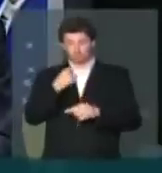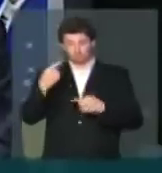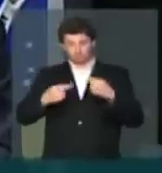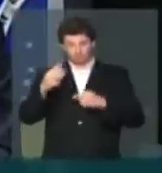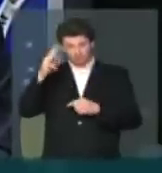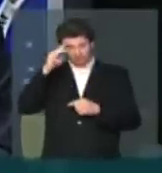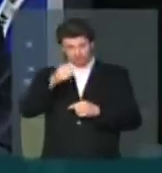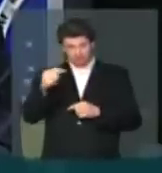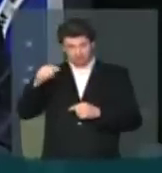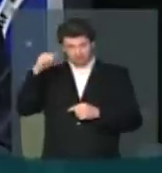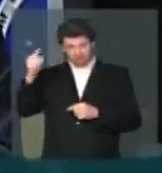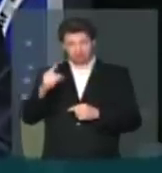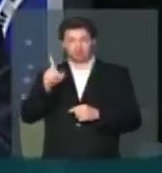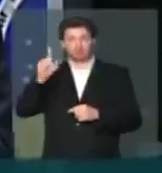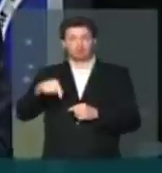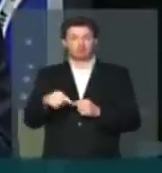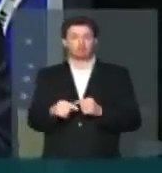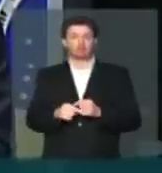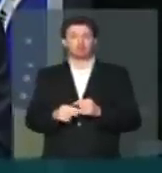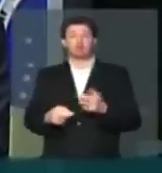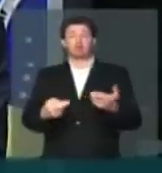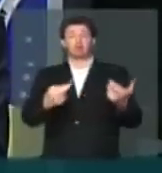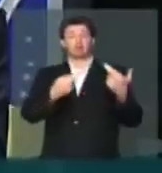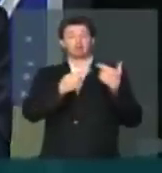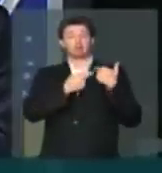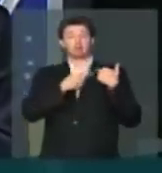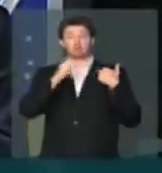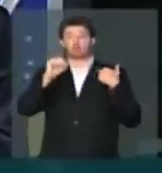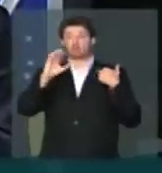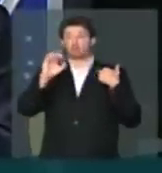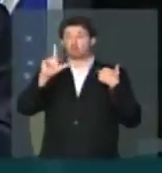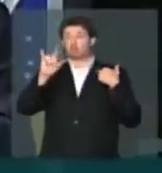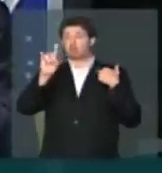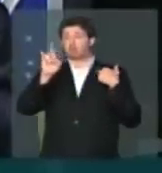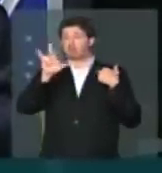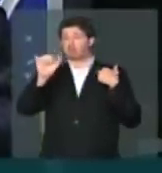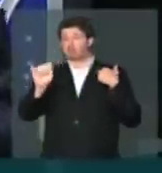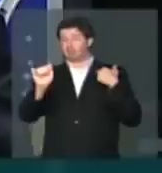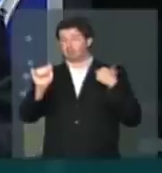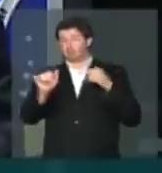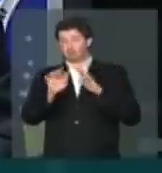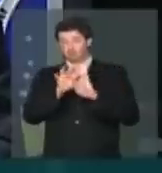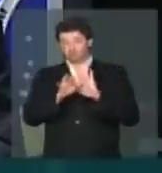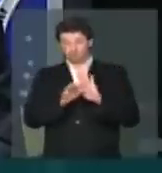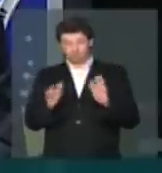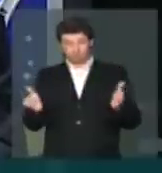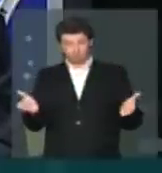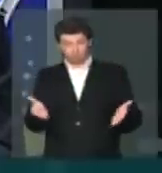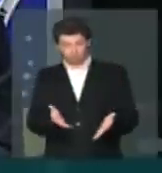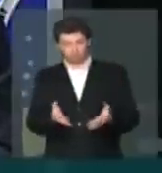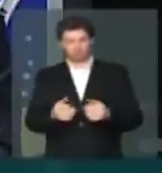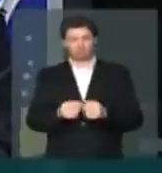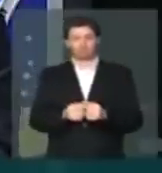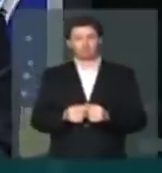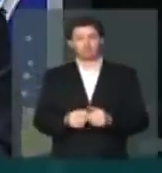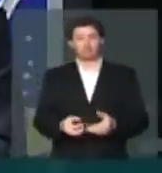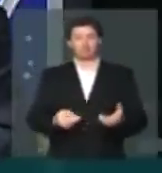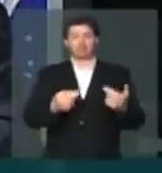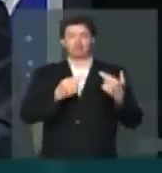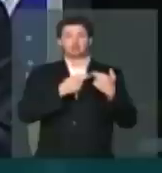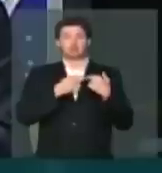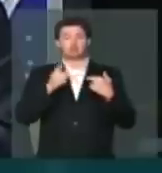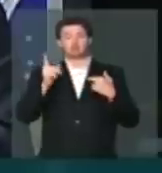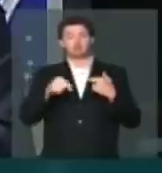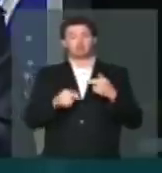na terça-feira, é a questão da responsabilidade solidária. No texto atual, a responsabilidade